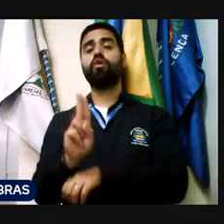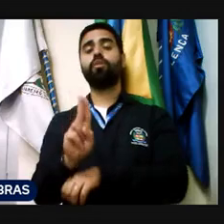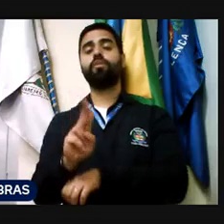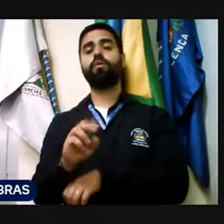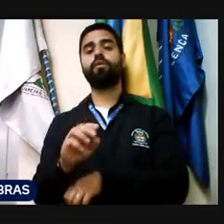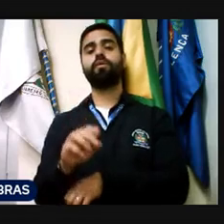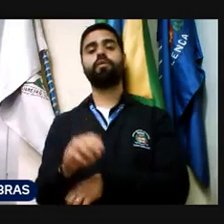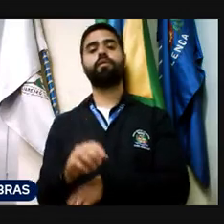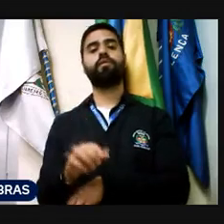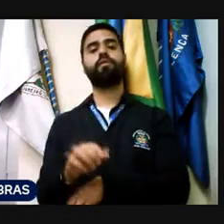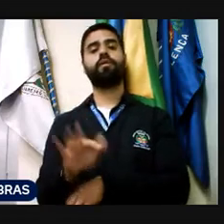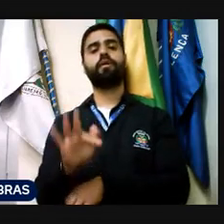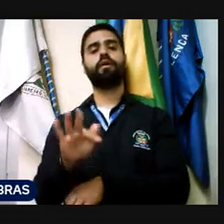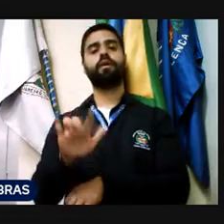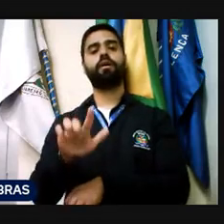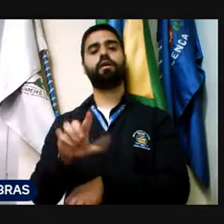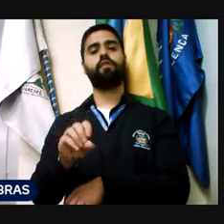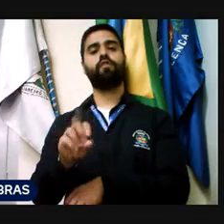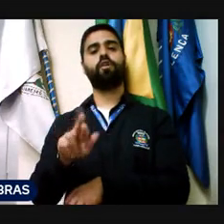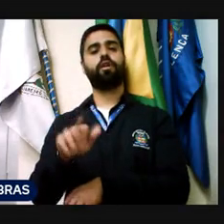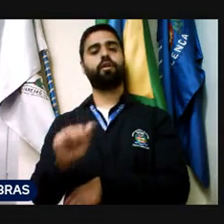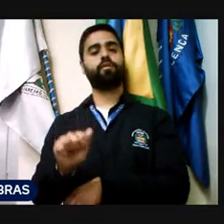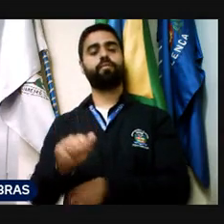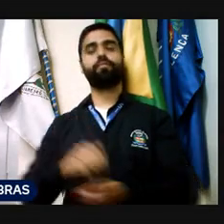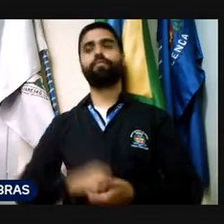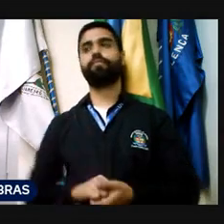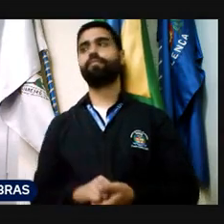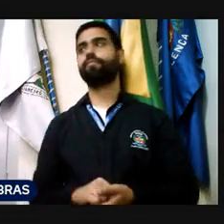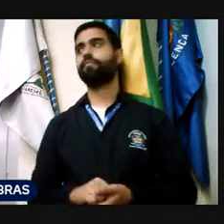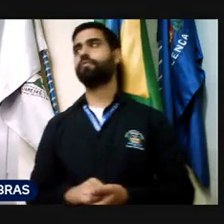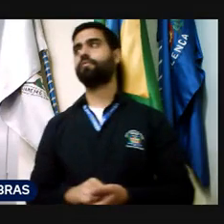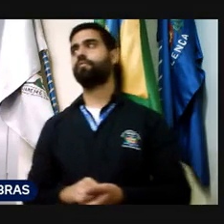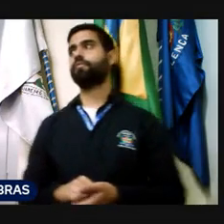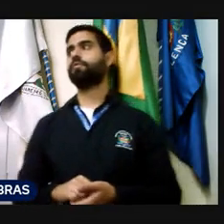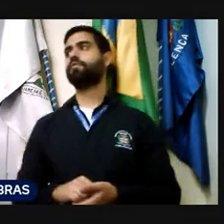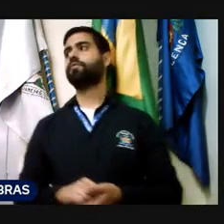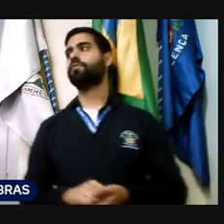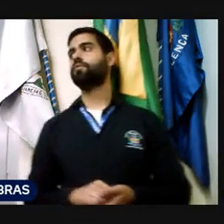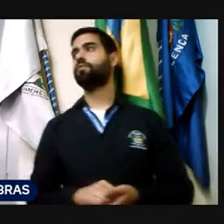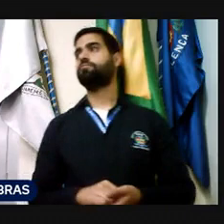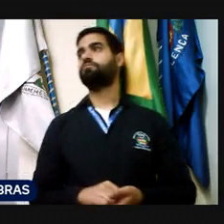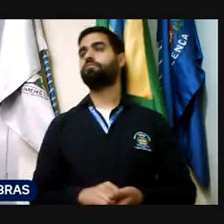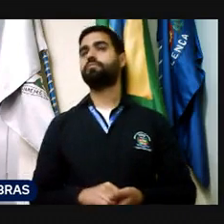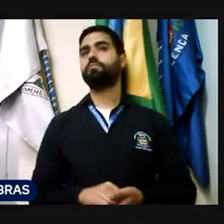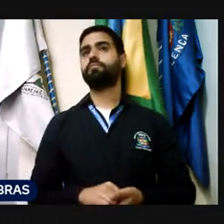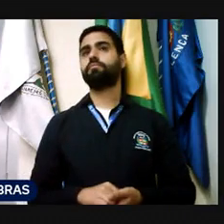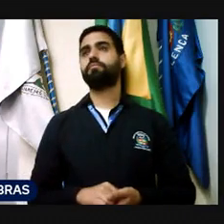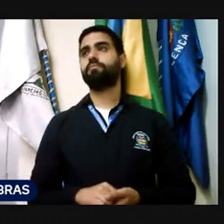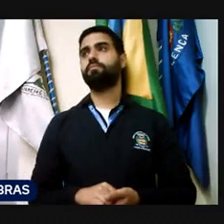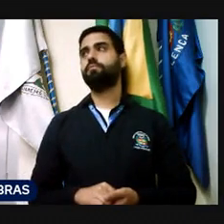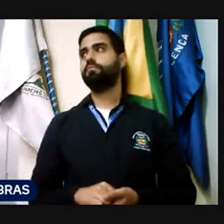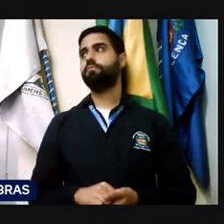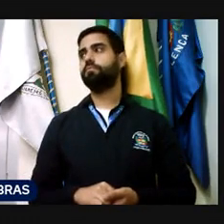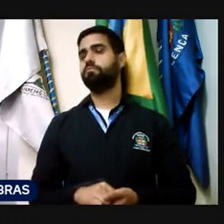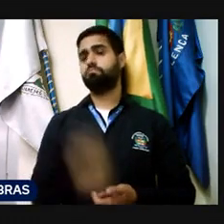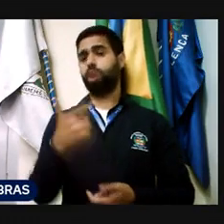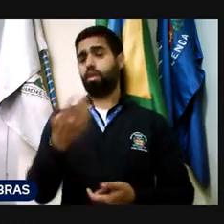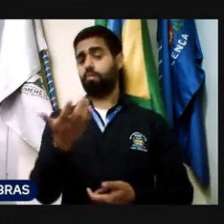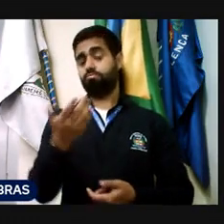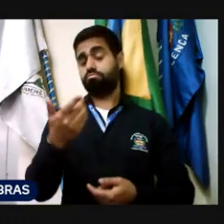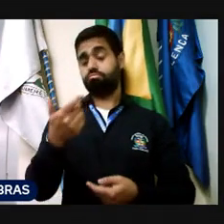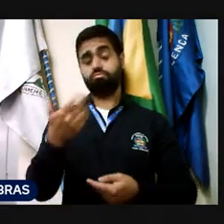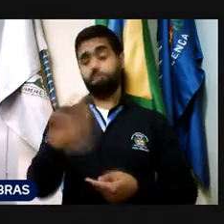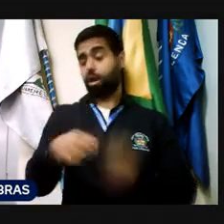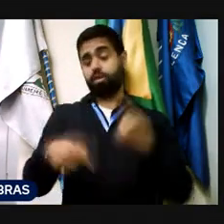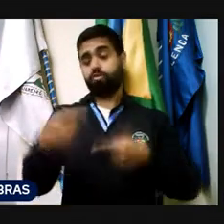da senhora Flora Carvalho de Araújo e da outras providências. Está em discussão, não havendo nenhum vereador